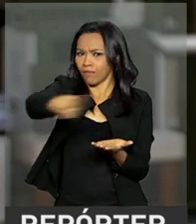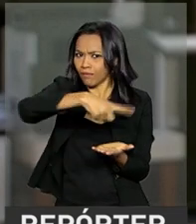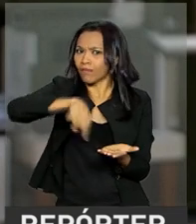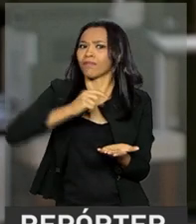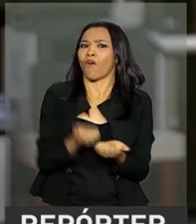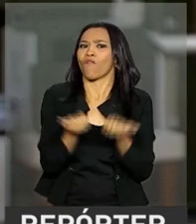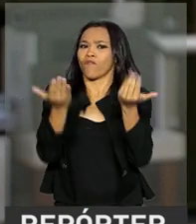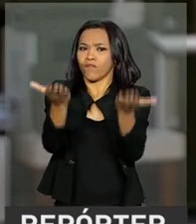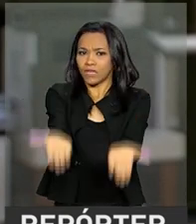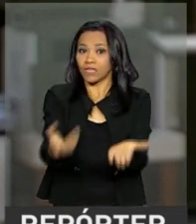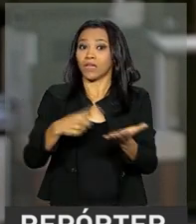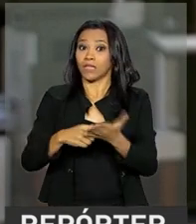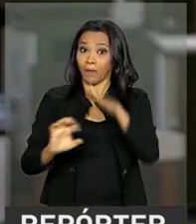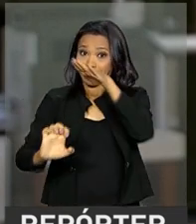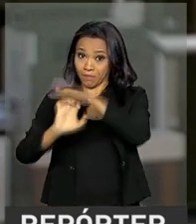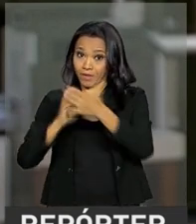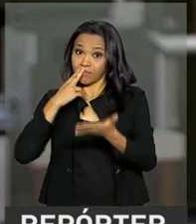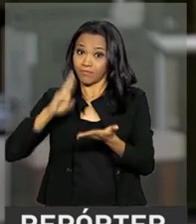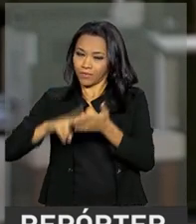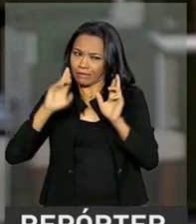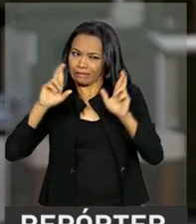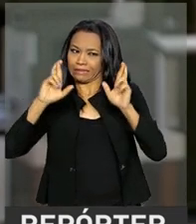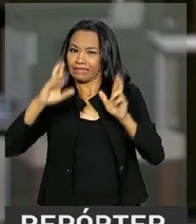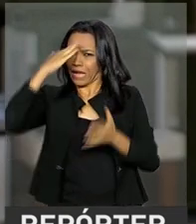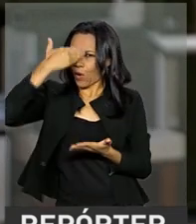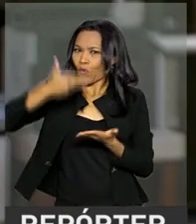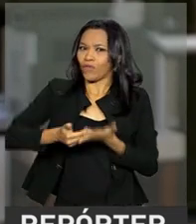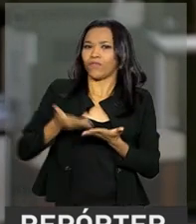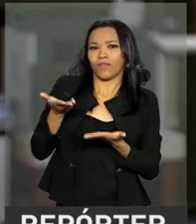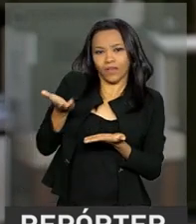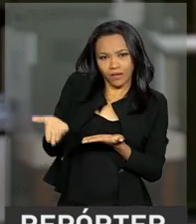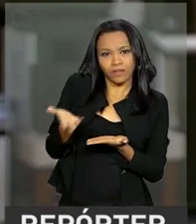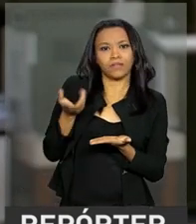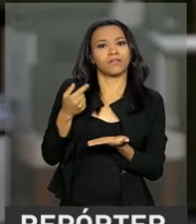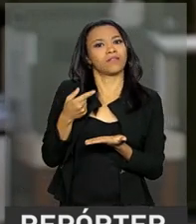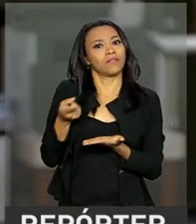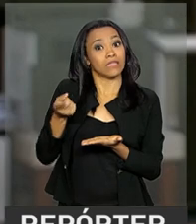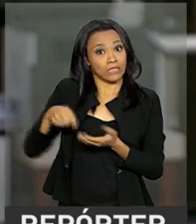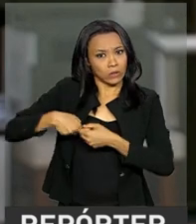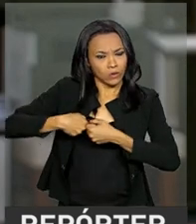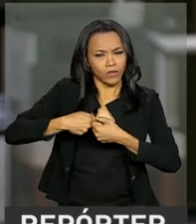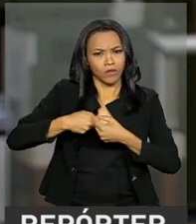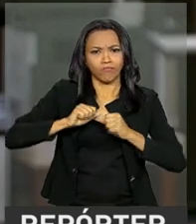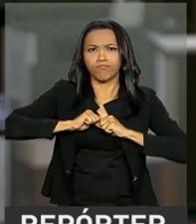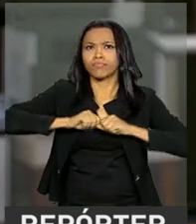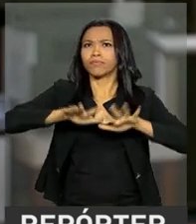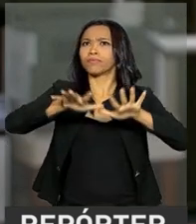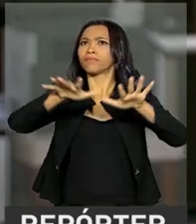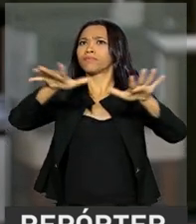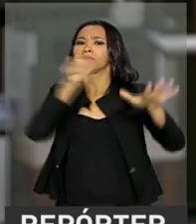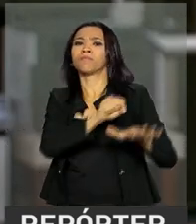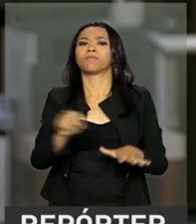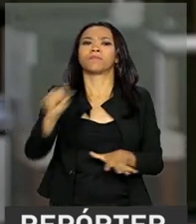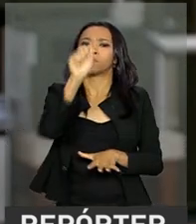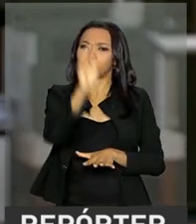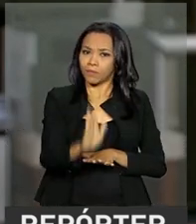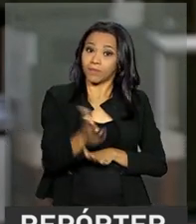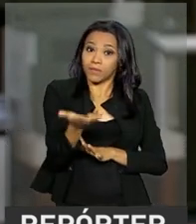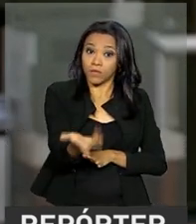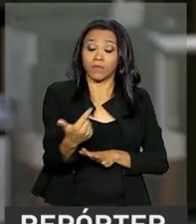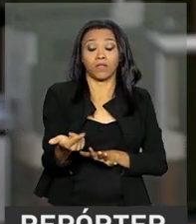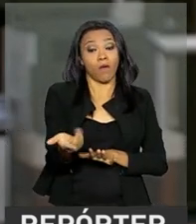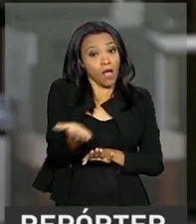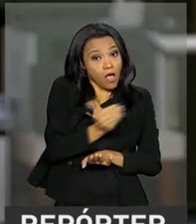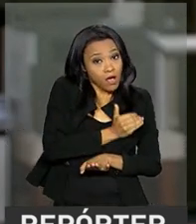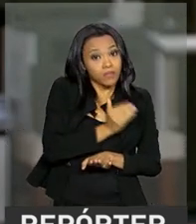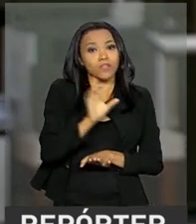direção da empresa aposta na confiança que os brasileiros têm na marca correios e sua Ampla rede de atendimento presente em todo o país inicialmente